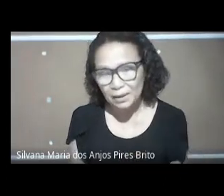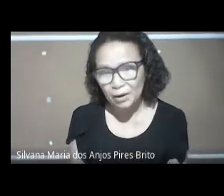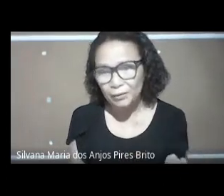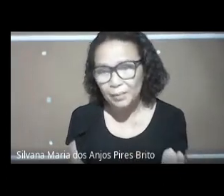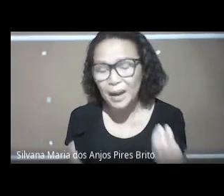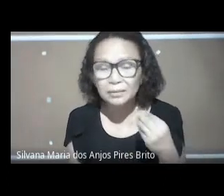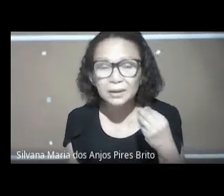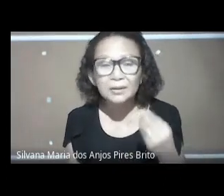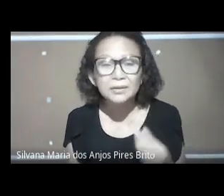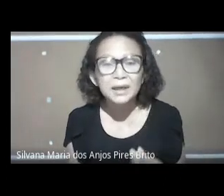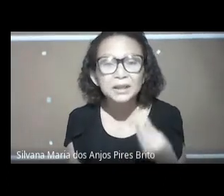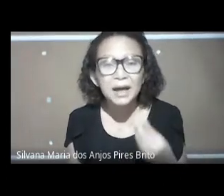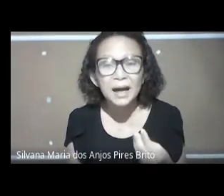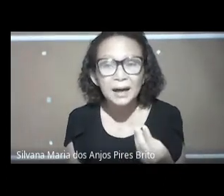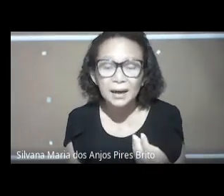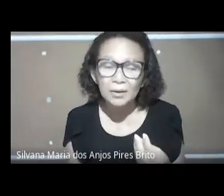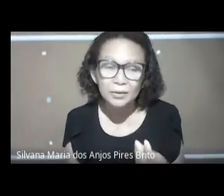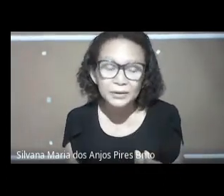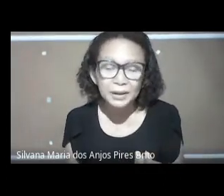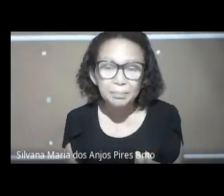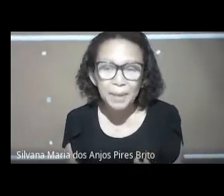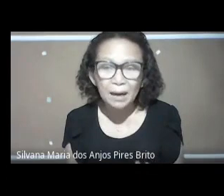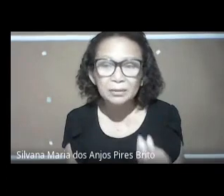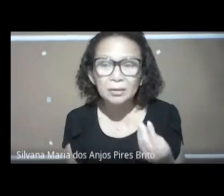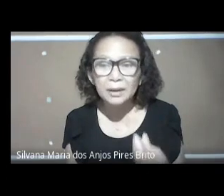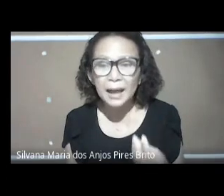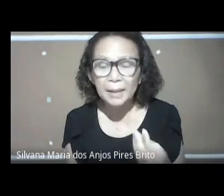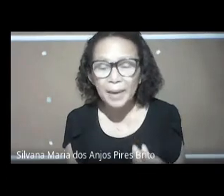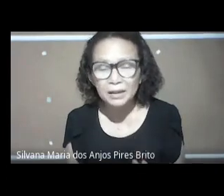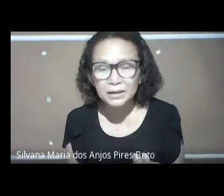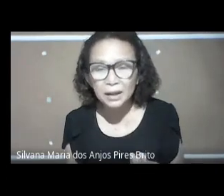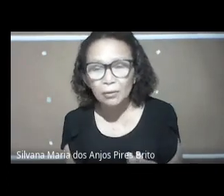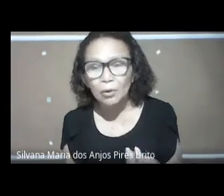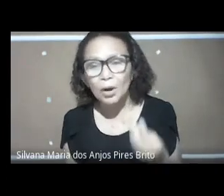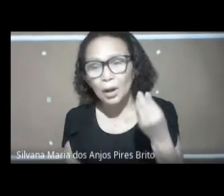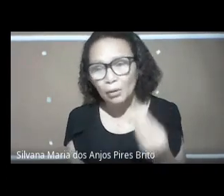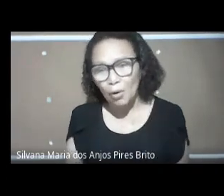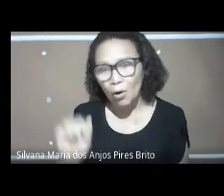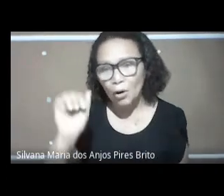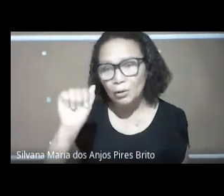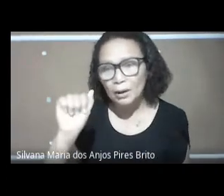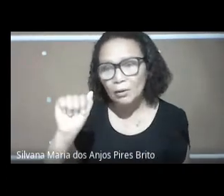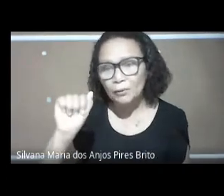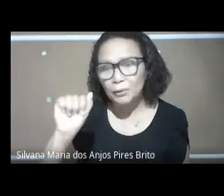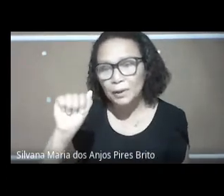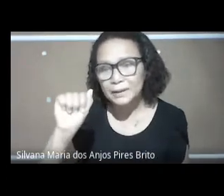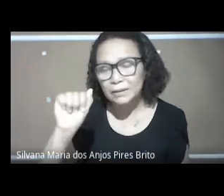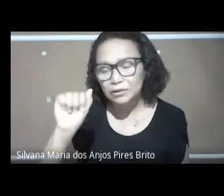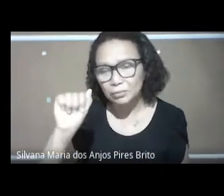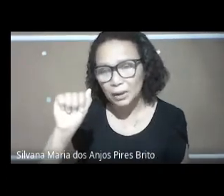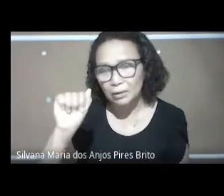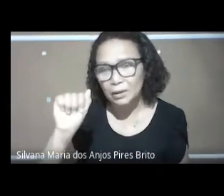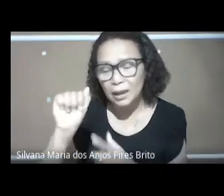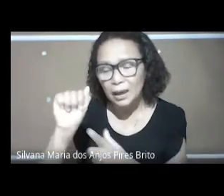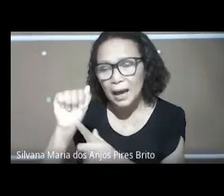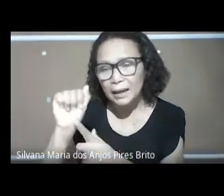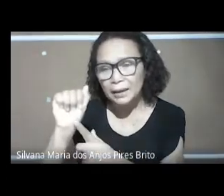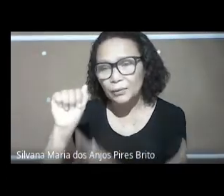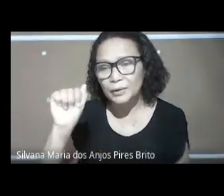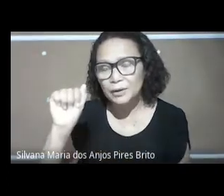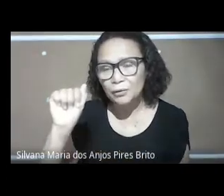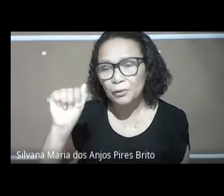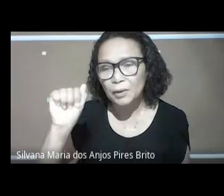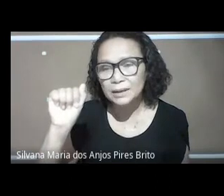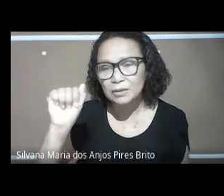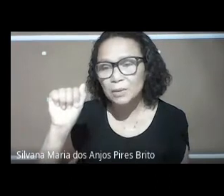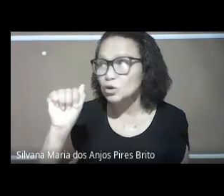diferentes para aprender o alfabeto que não sejam os que pautam na repetição. Eu olho a configuração de mão, aqui, eu